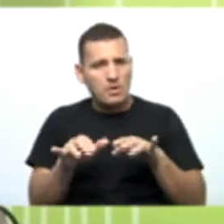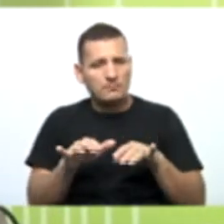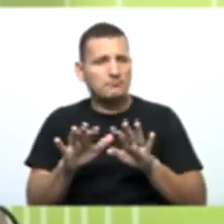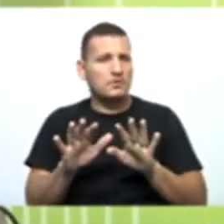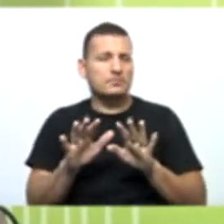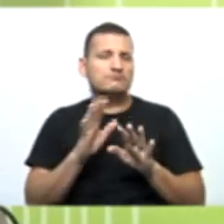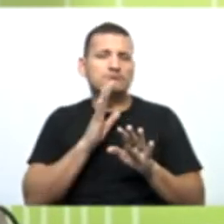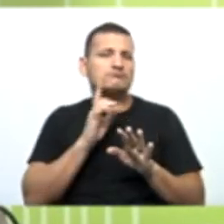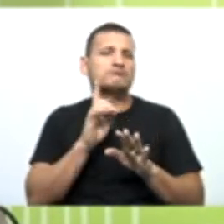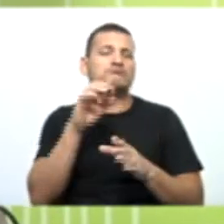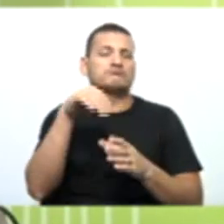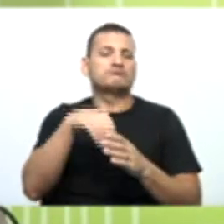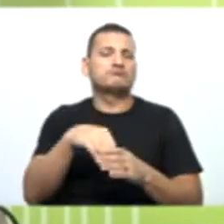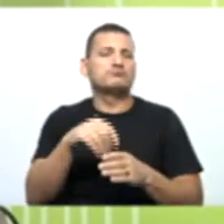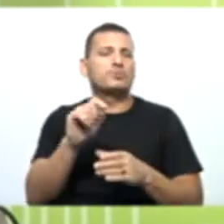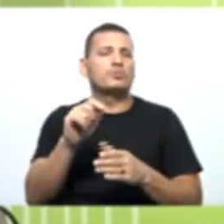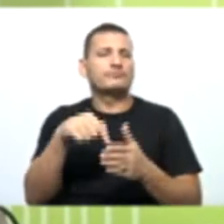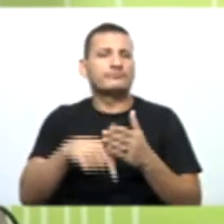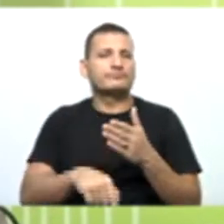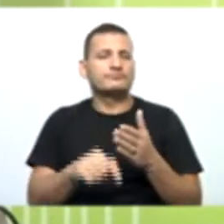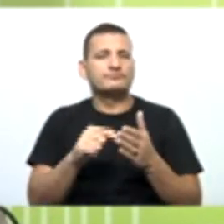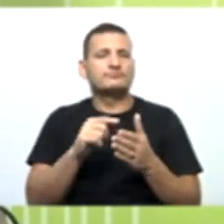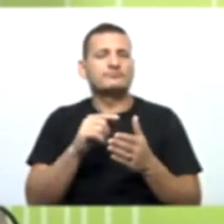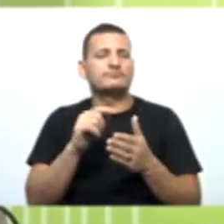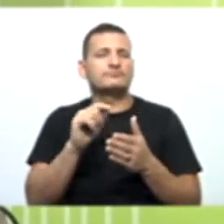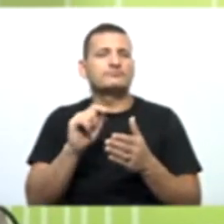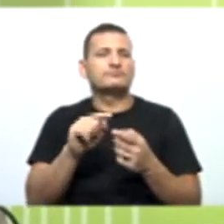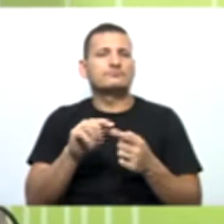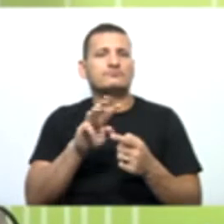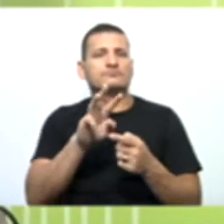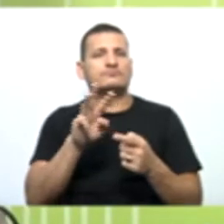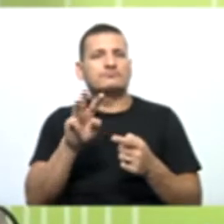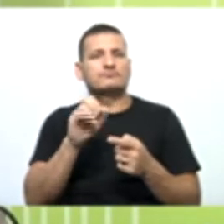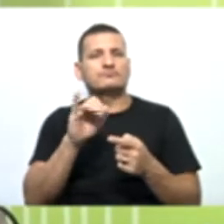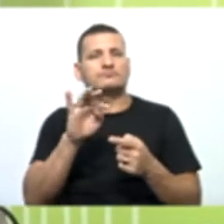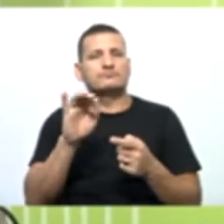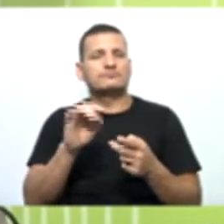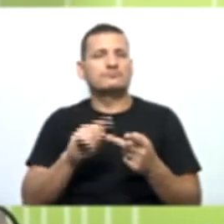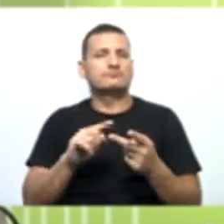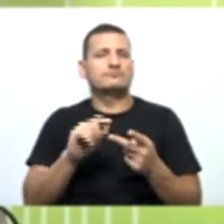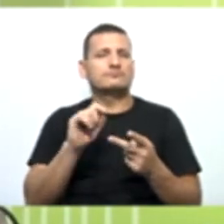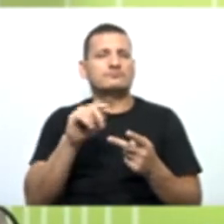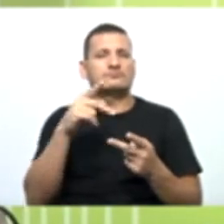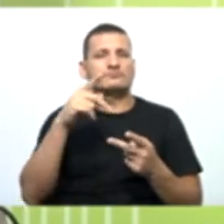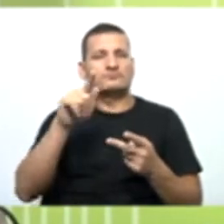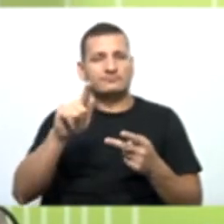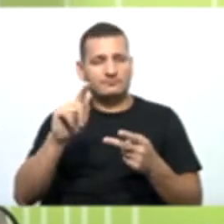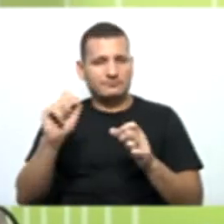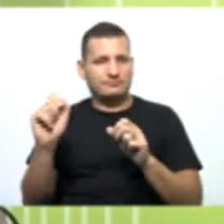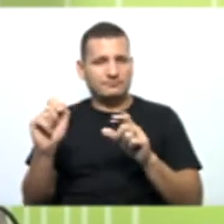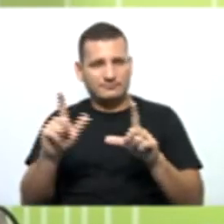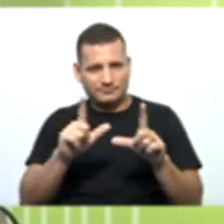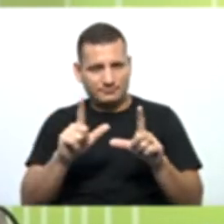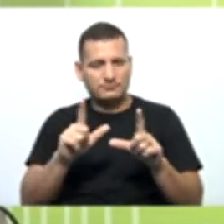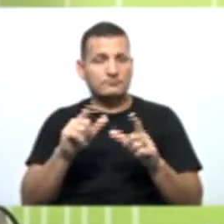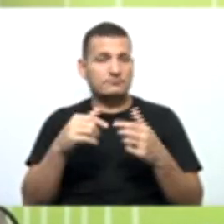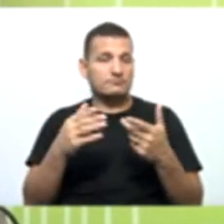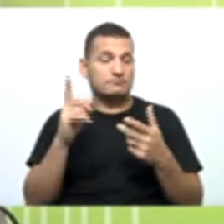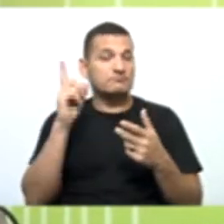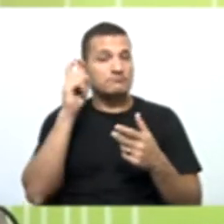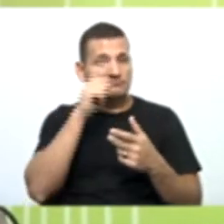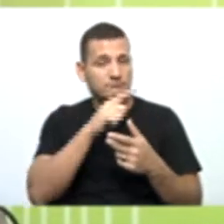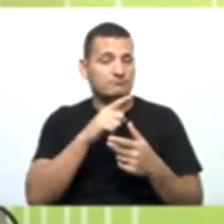sistema, né? Não sabe o que é um site, não sabe o que é uma página, e isso aí vai dificultar muito na hora